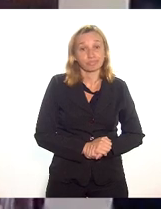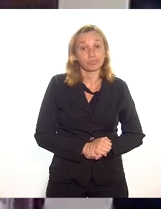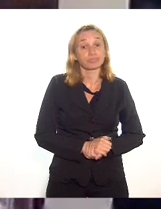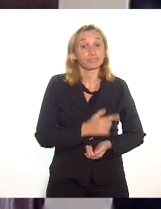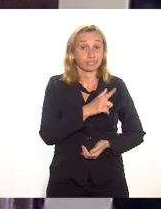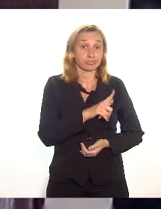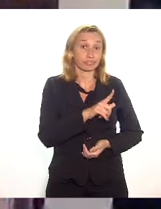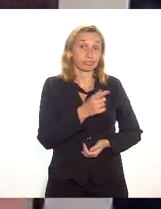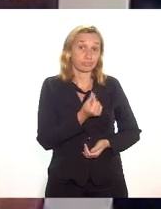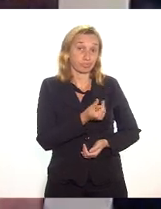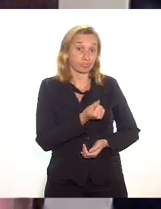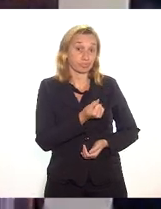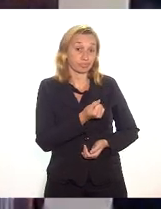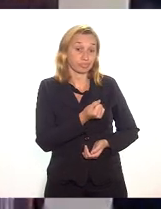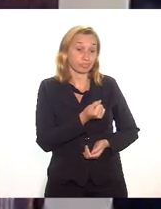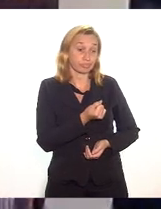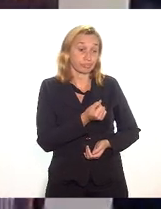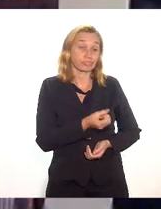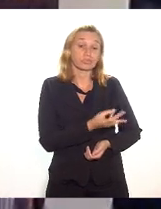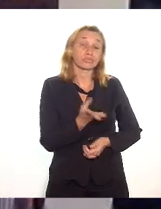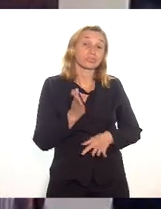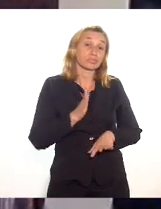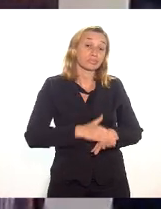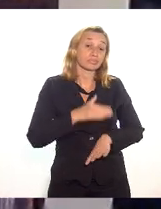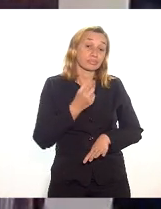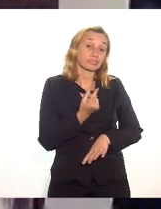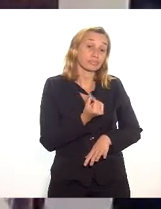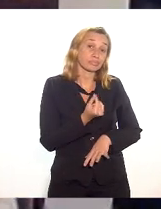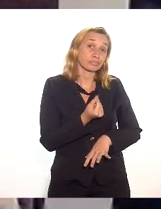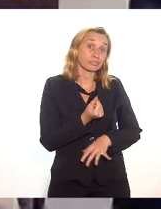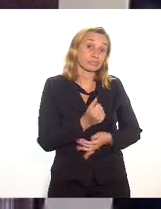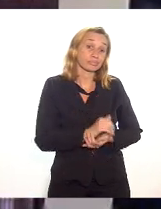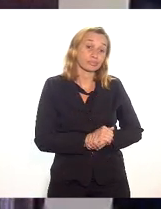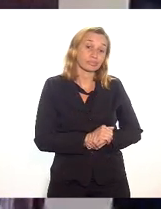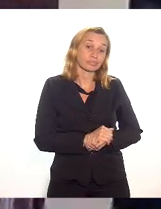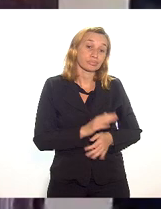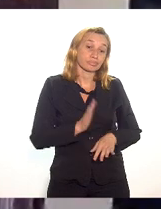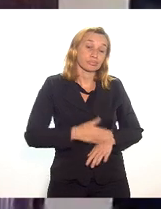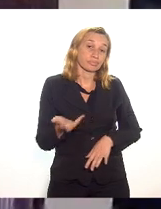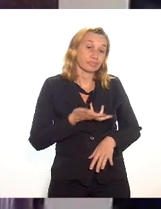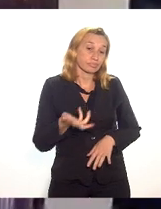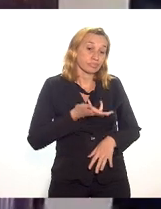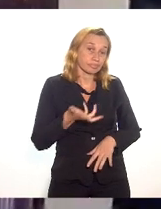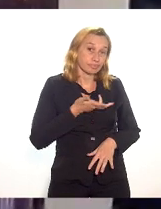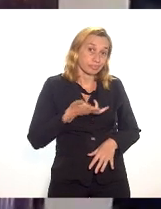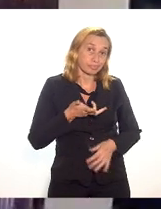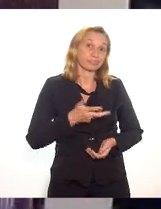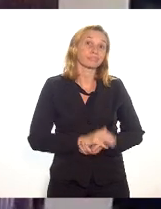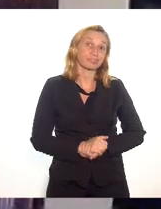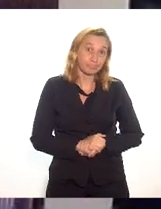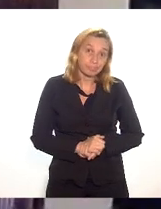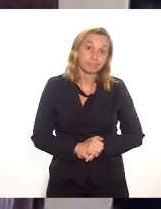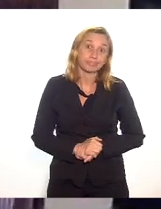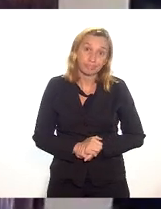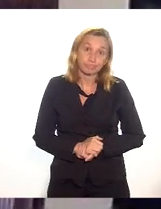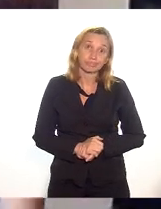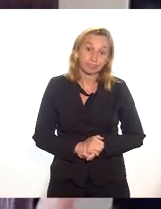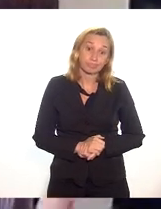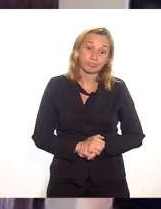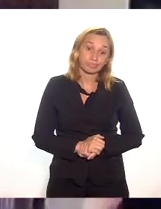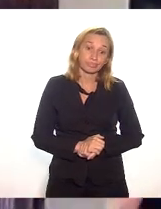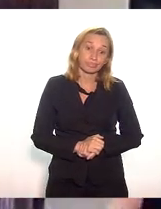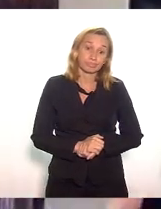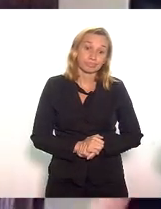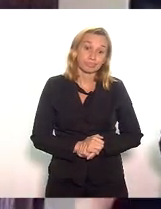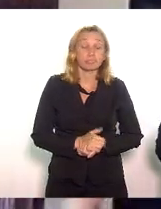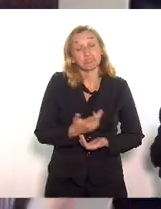esse lucro tem que ser, quanto maior for possível, mais rápido possível. É